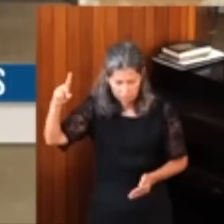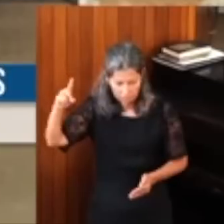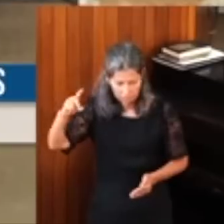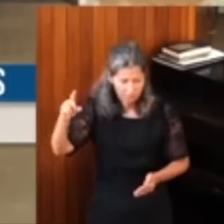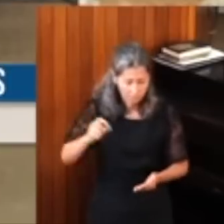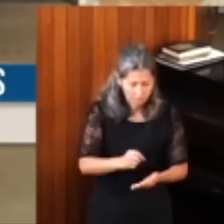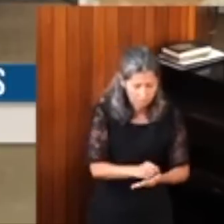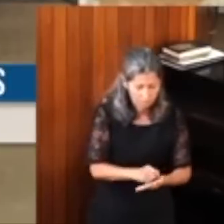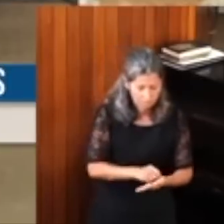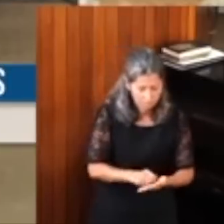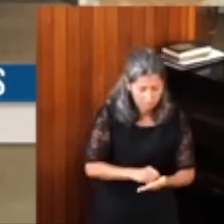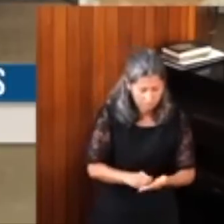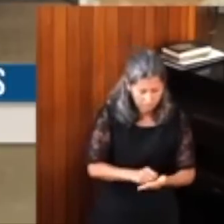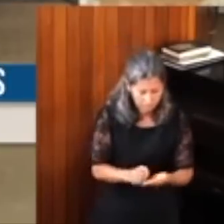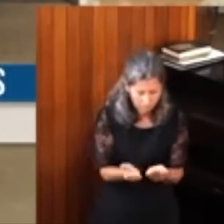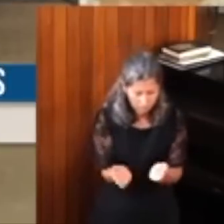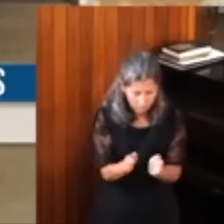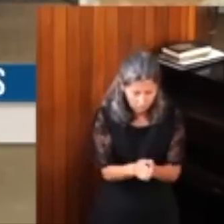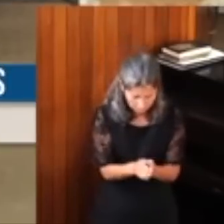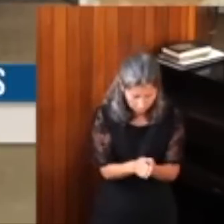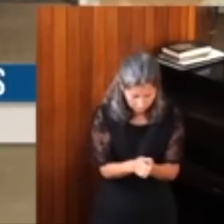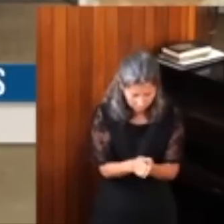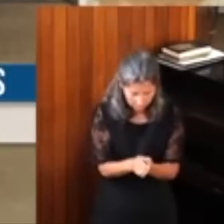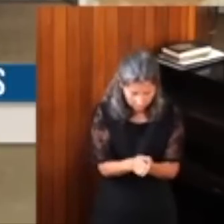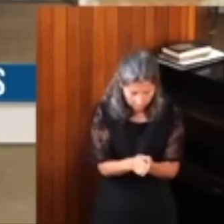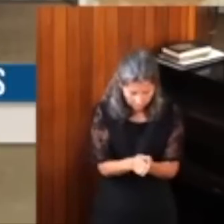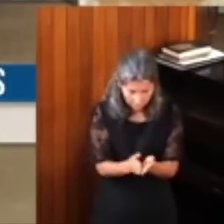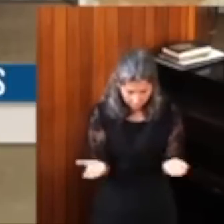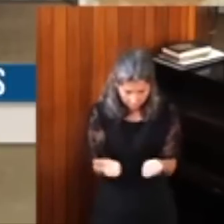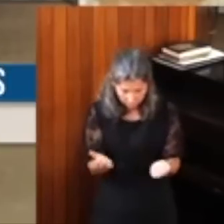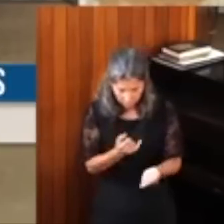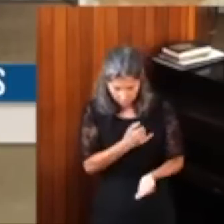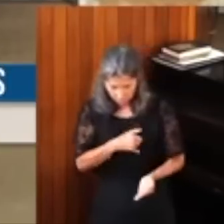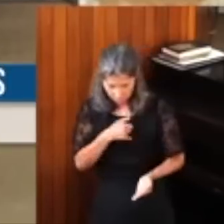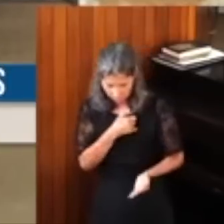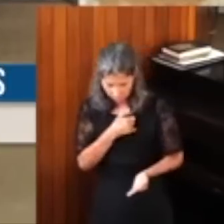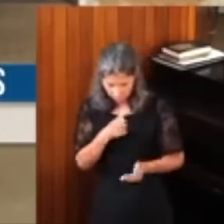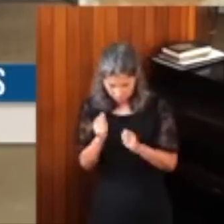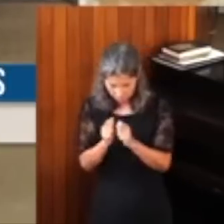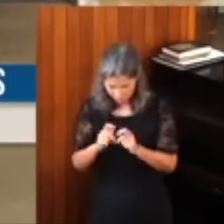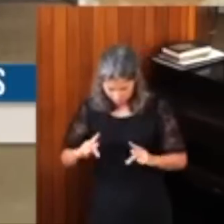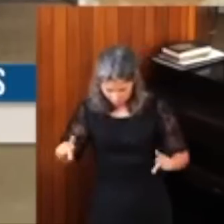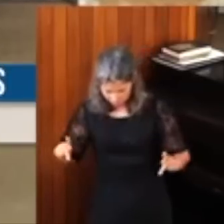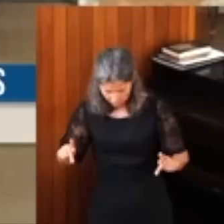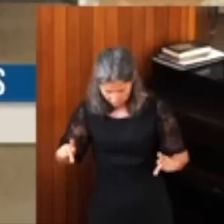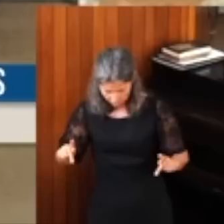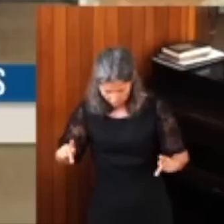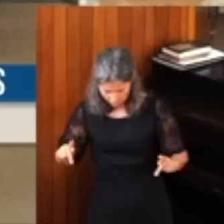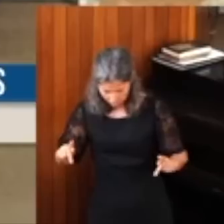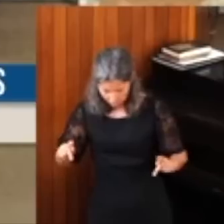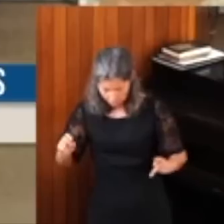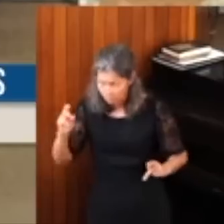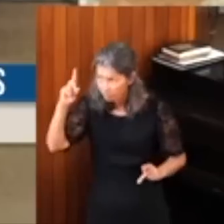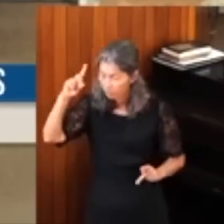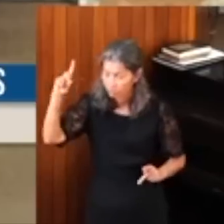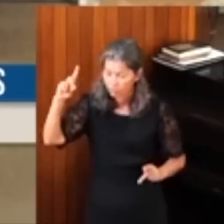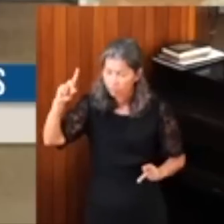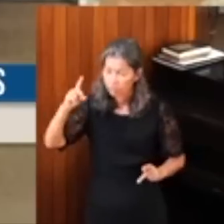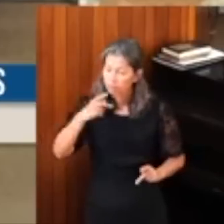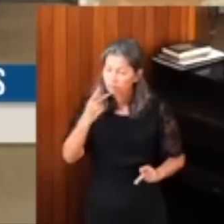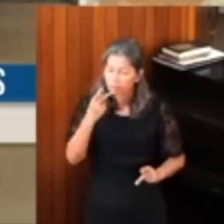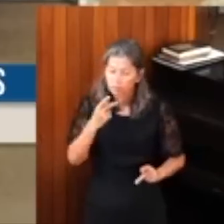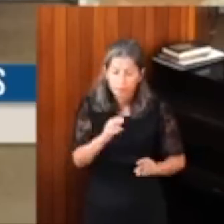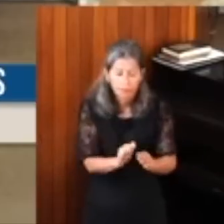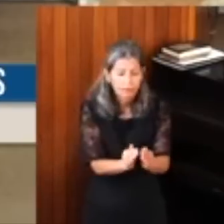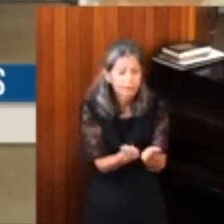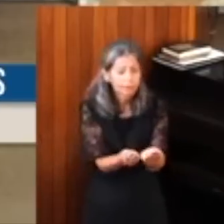dada, pegam o livro e comem. Comer um livro, comer um pergaminho, é metafórico, obviamente, né? Hoje mesmo a